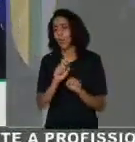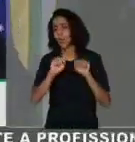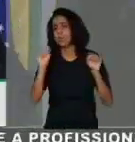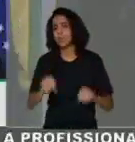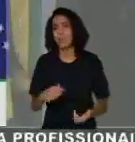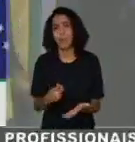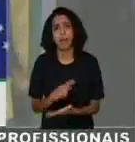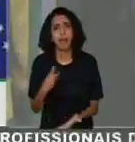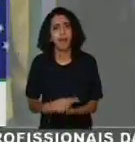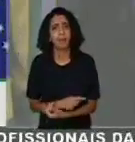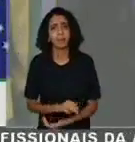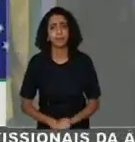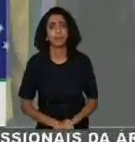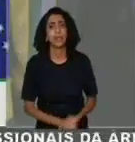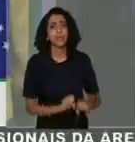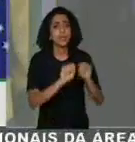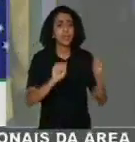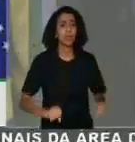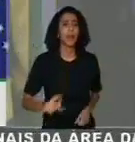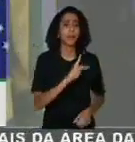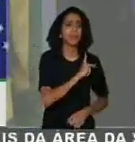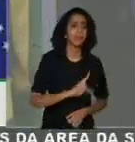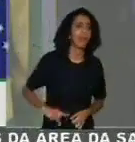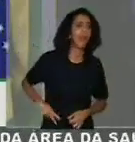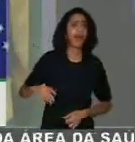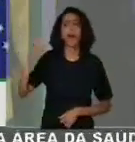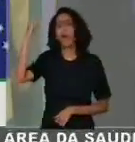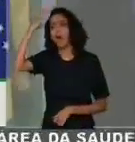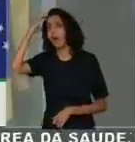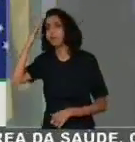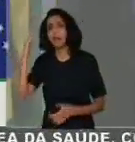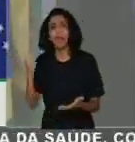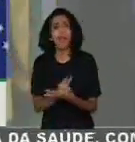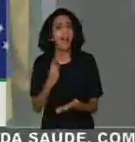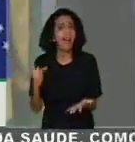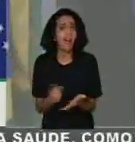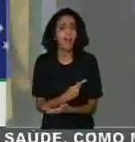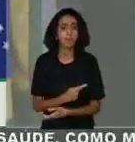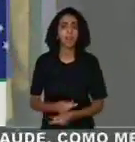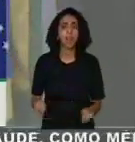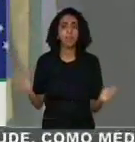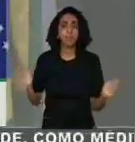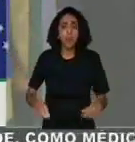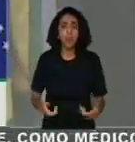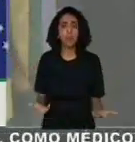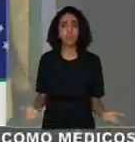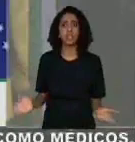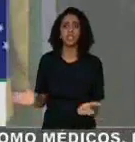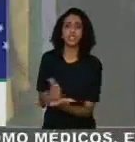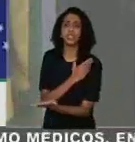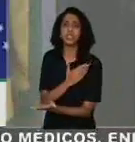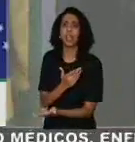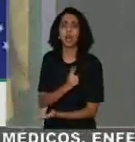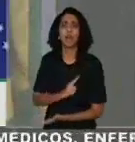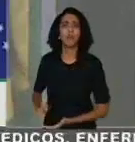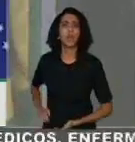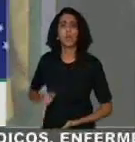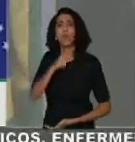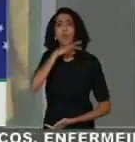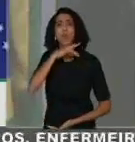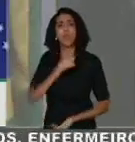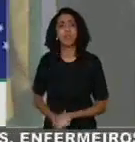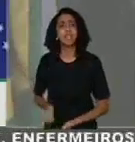Modelo presidencialista, monarquista, que não tem como tirar um governo que vai mal. E uma crise atrás